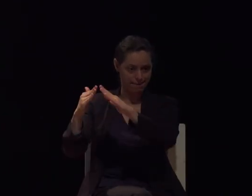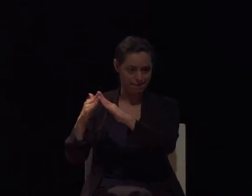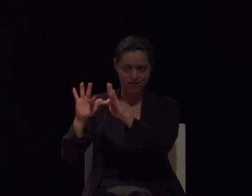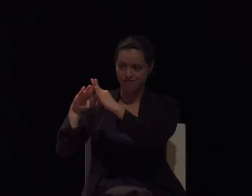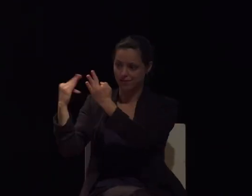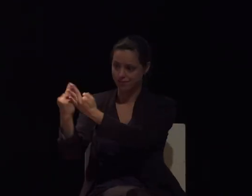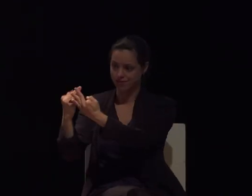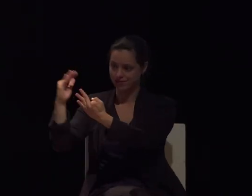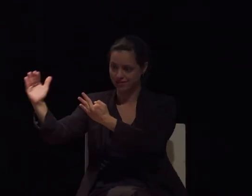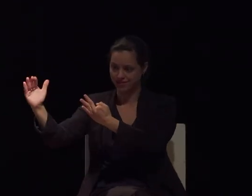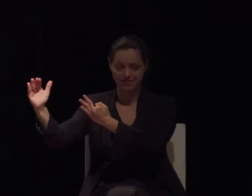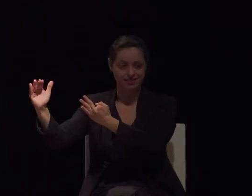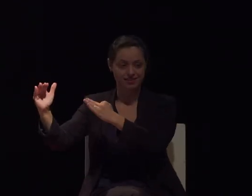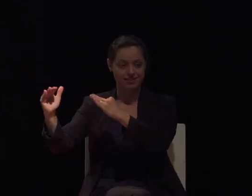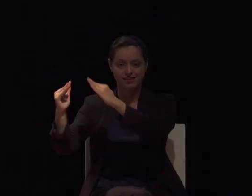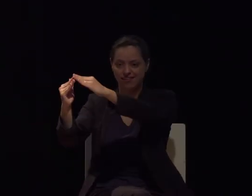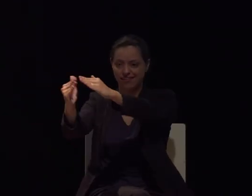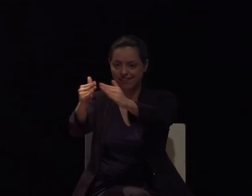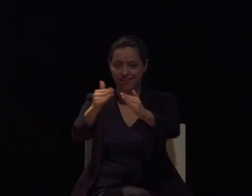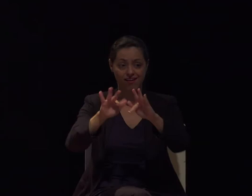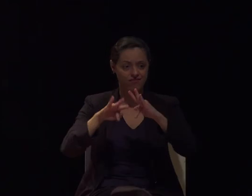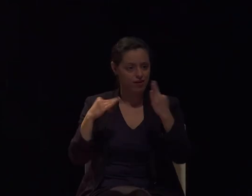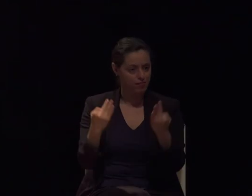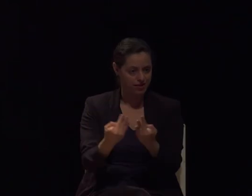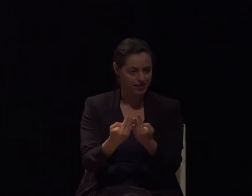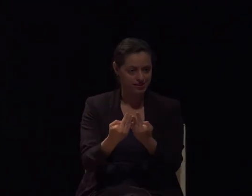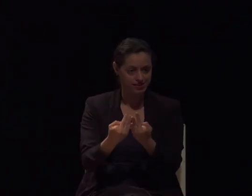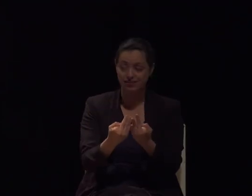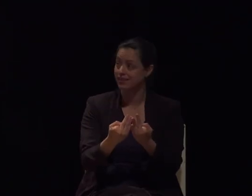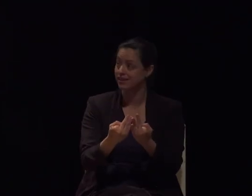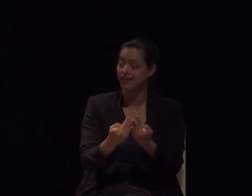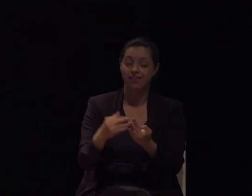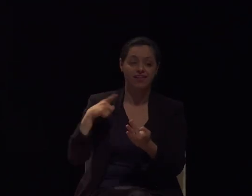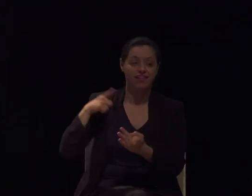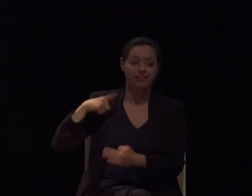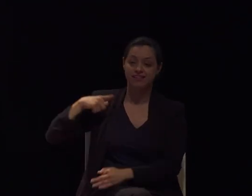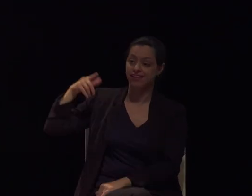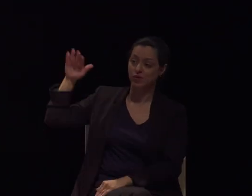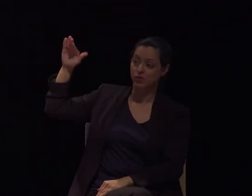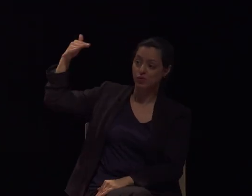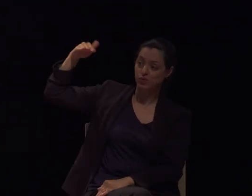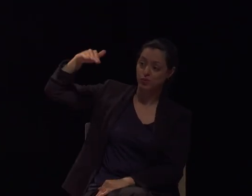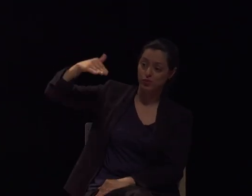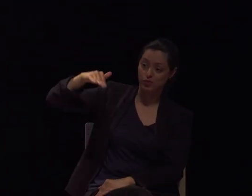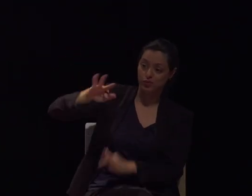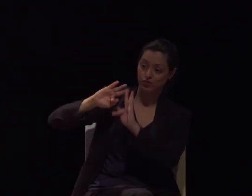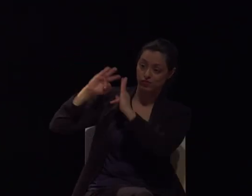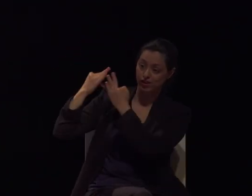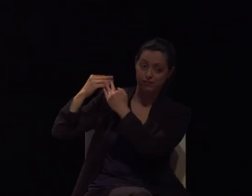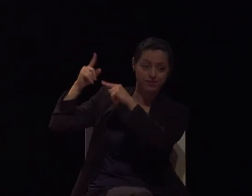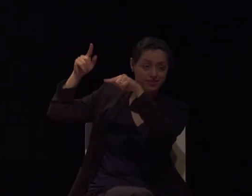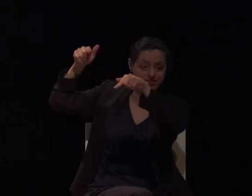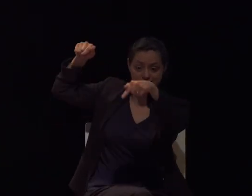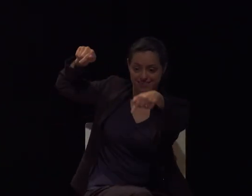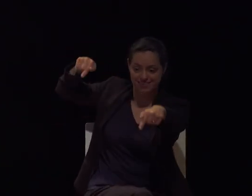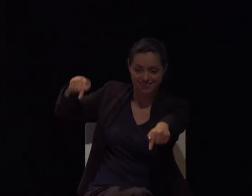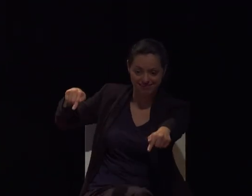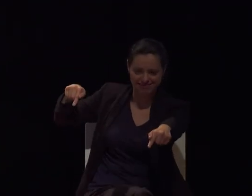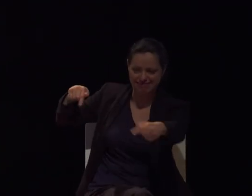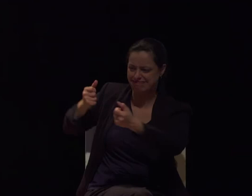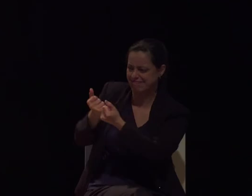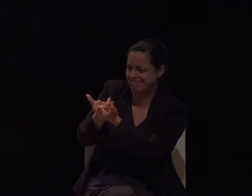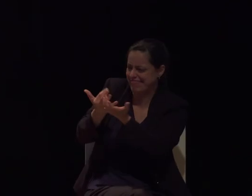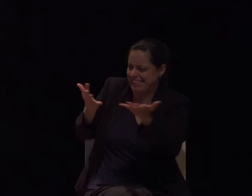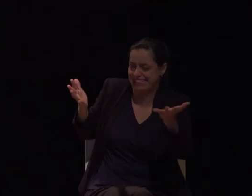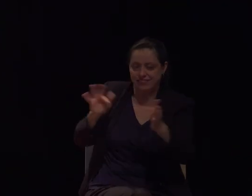família né a rua começa lá em cima com família e acaba aqui na esquina com a família e